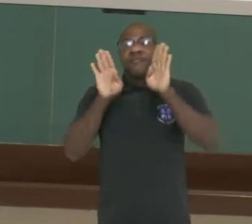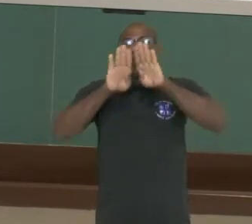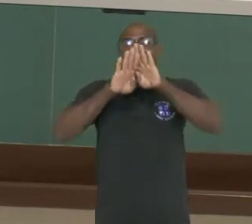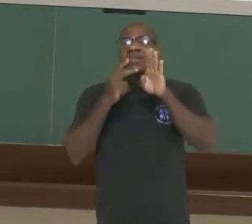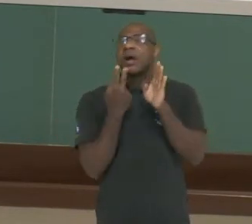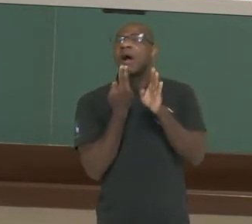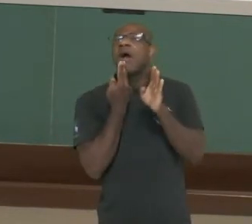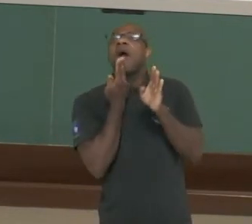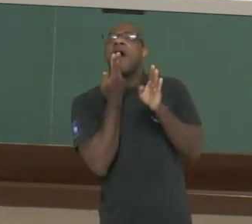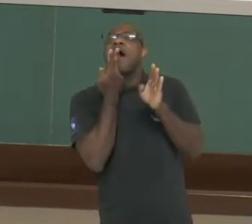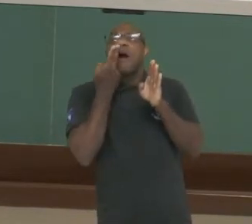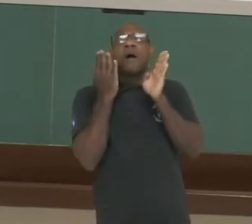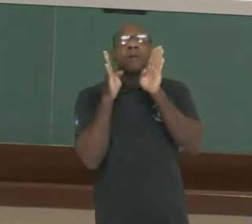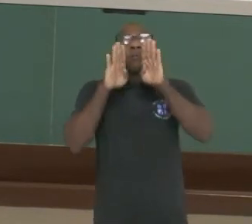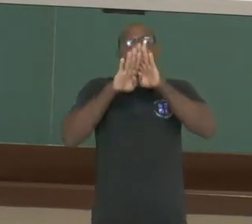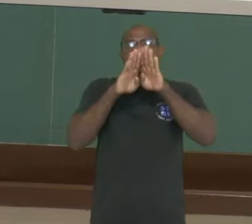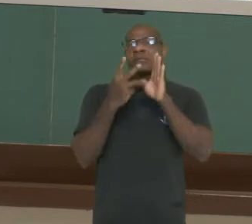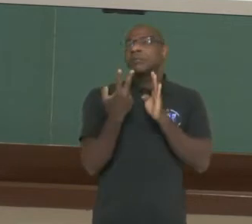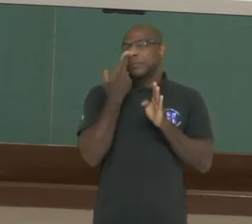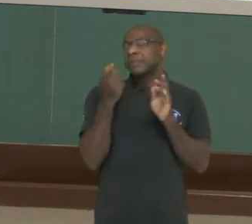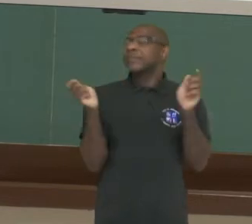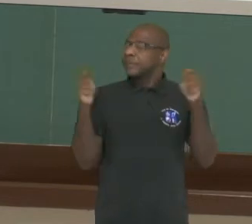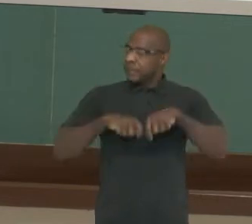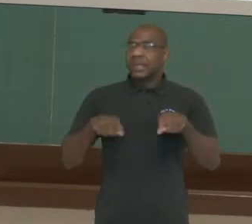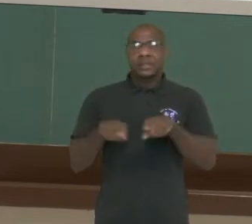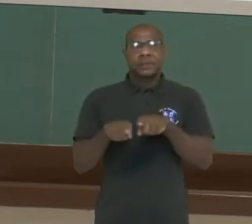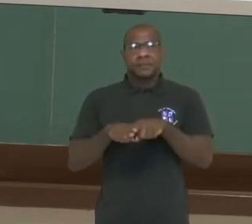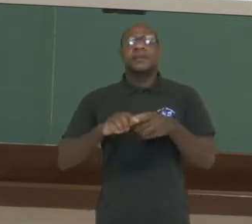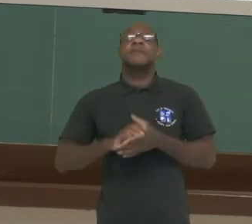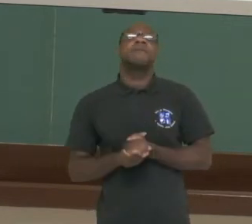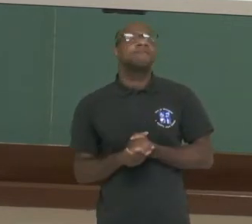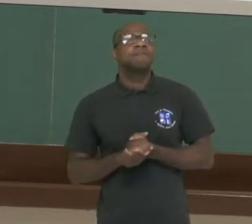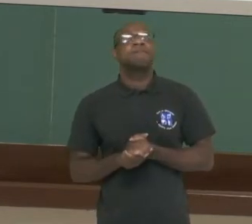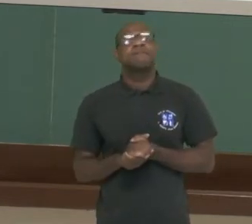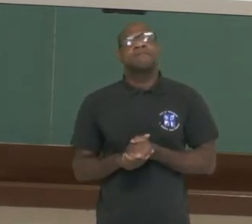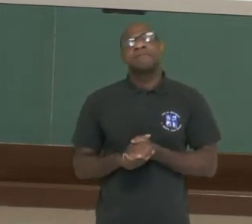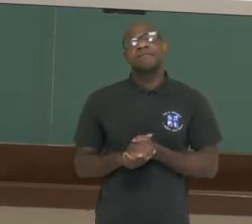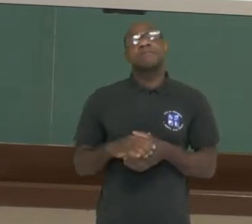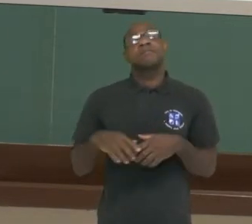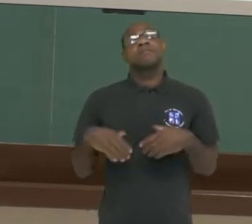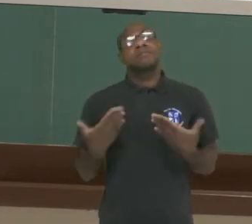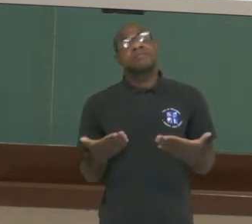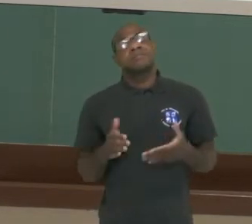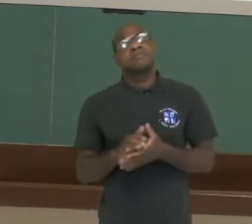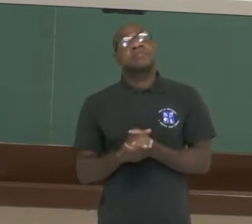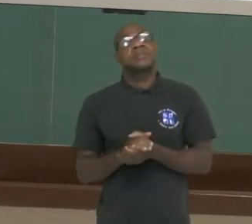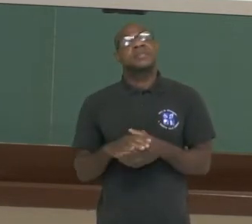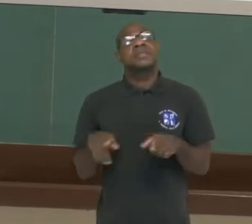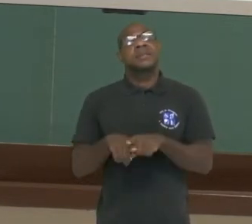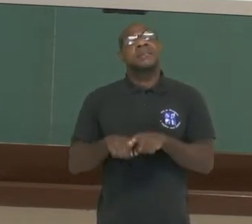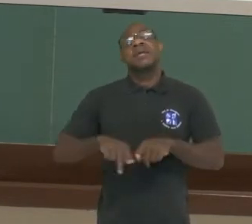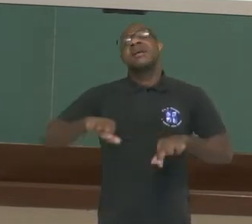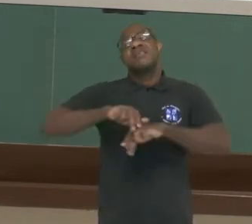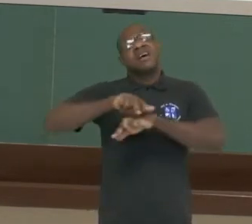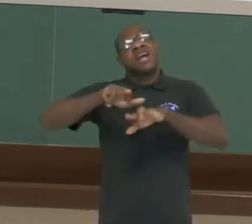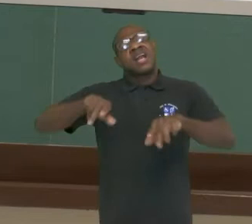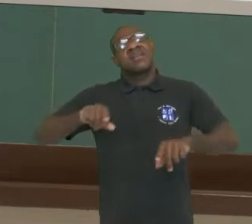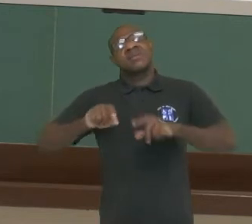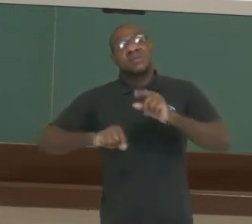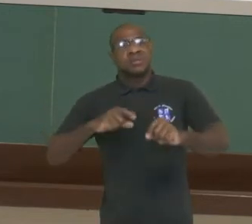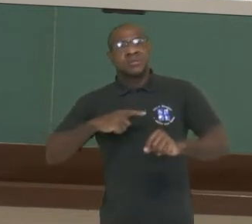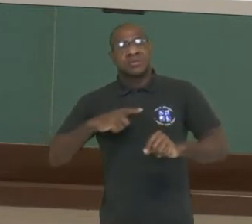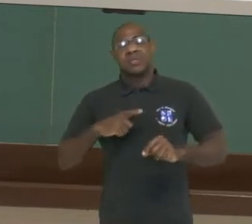aquela fenda, ok? A fenda ali dos lábios que a gente conseguiu observar. E devido à variedade e severidade